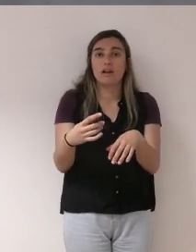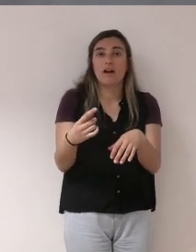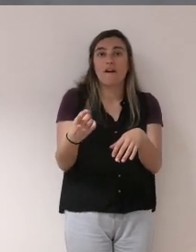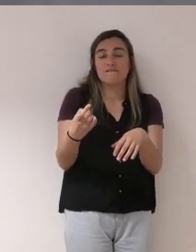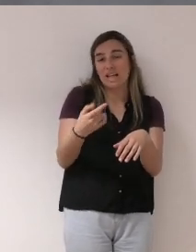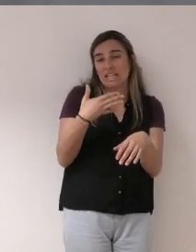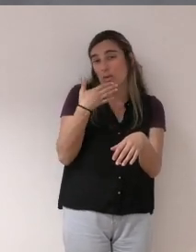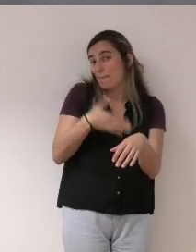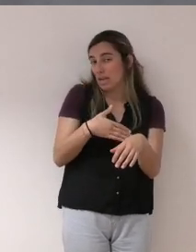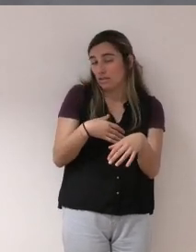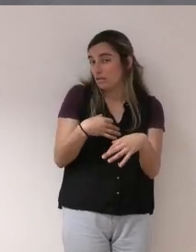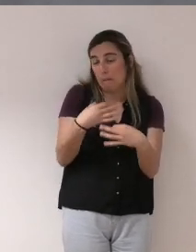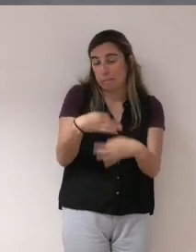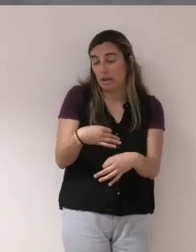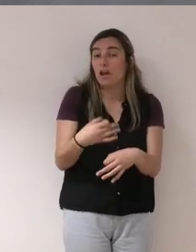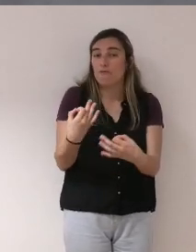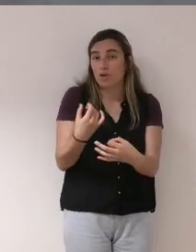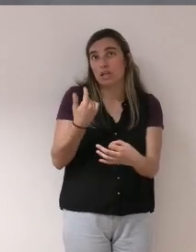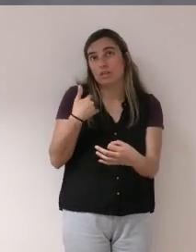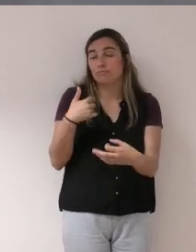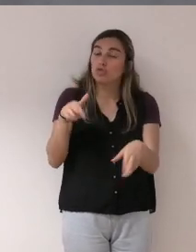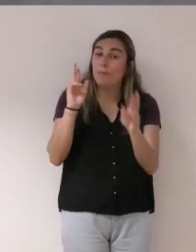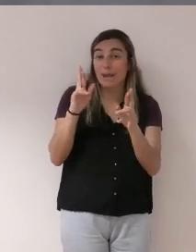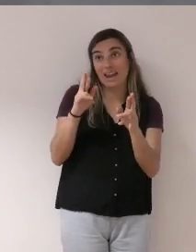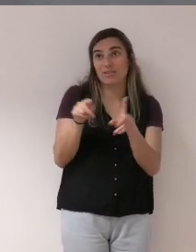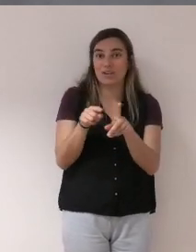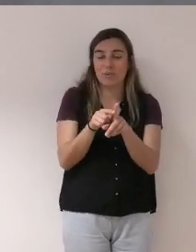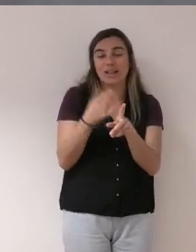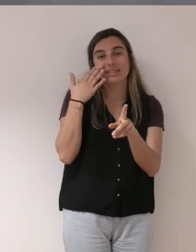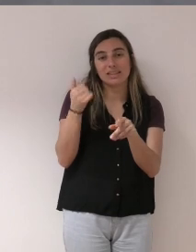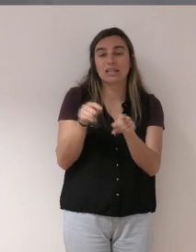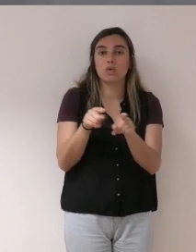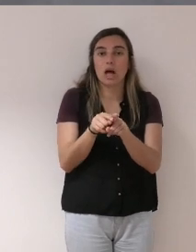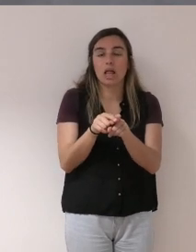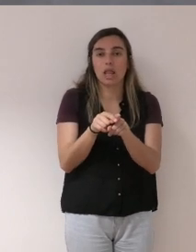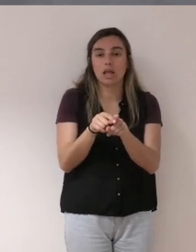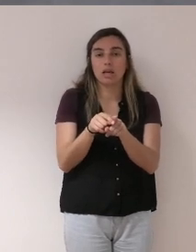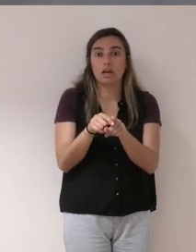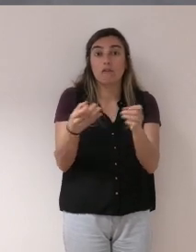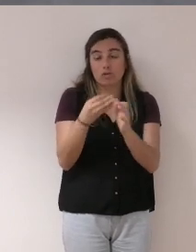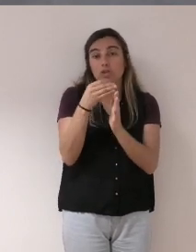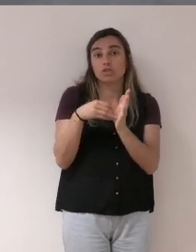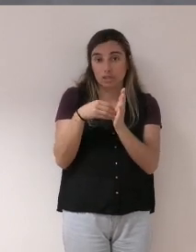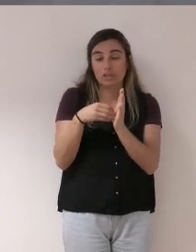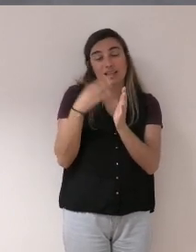experimentação formal, também se prende com este desejo de enquadrar claramente, em termos de